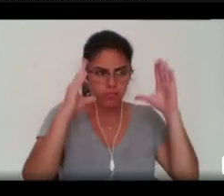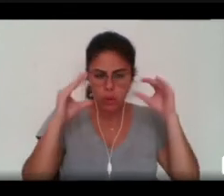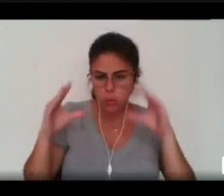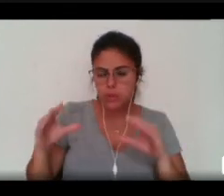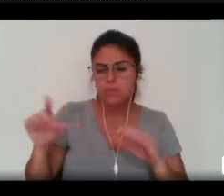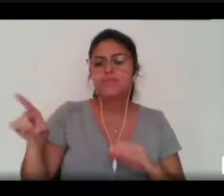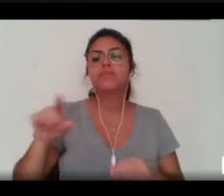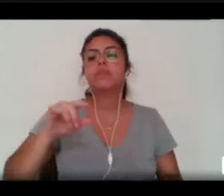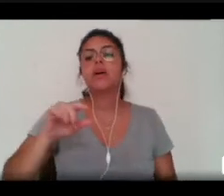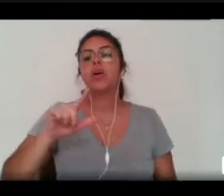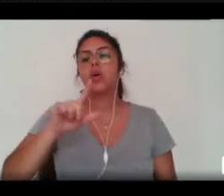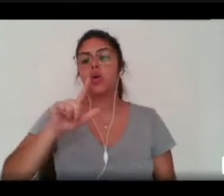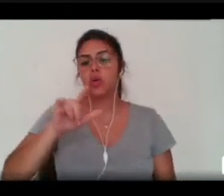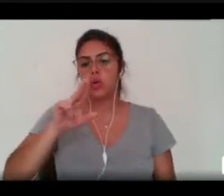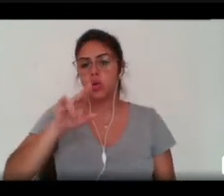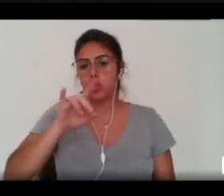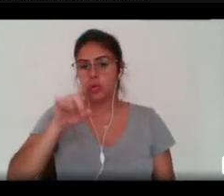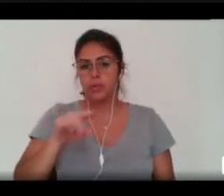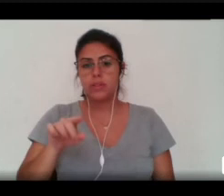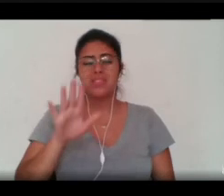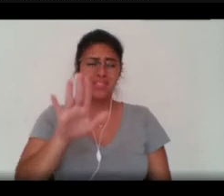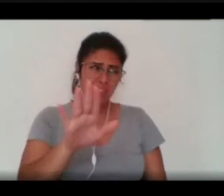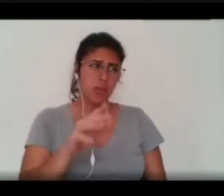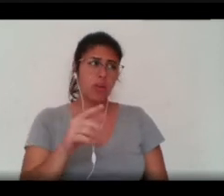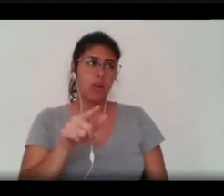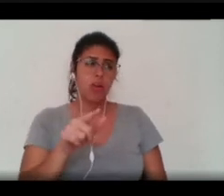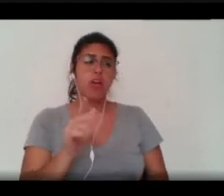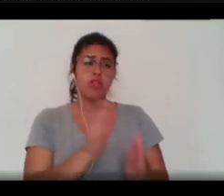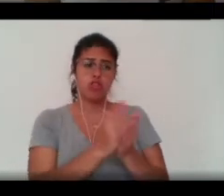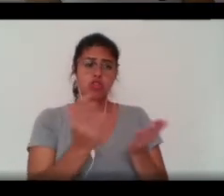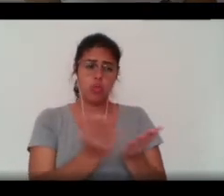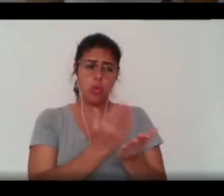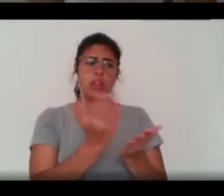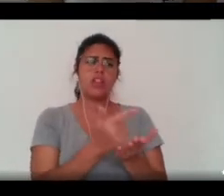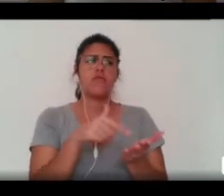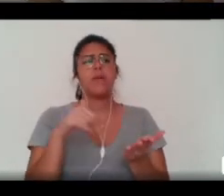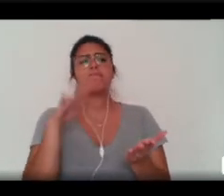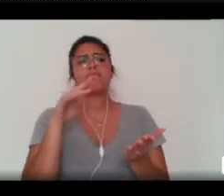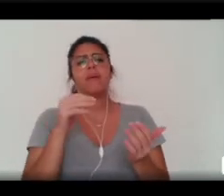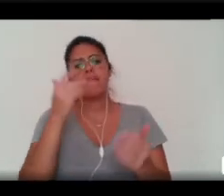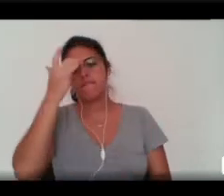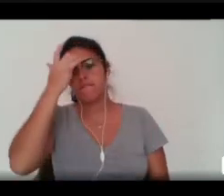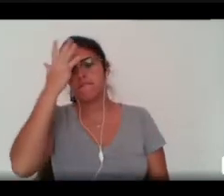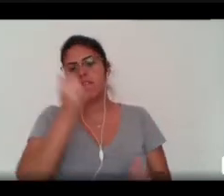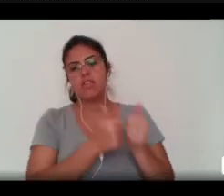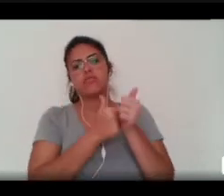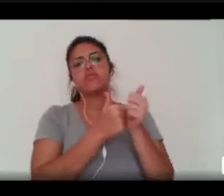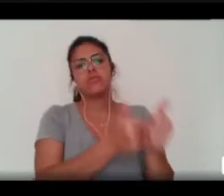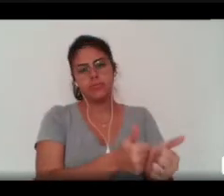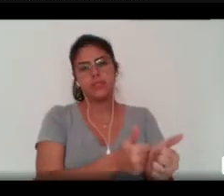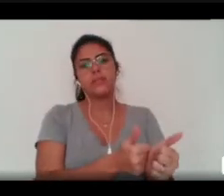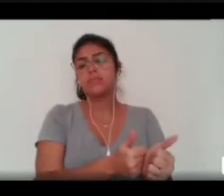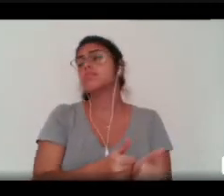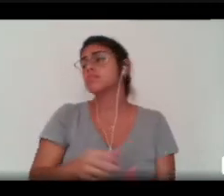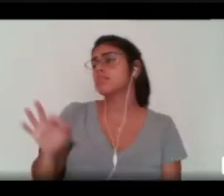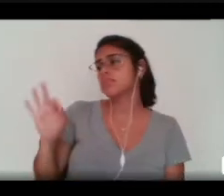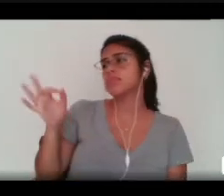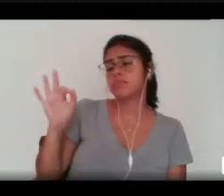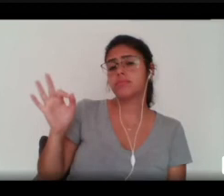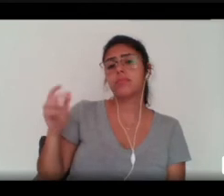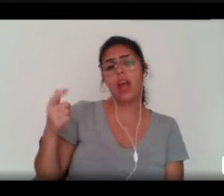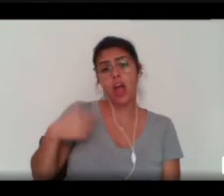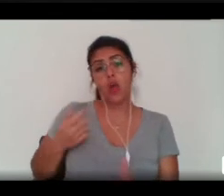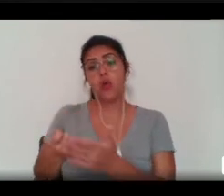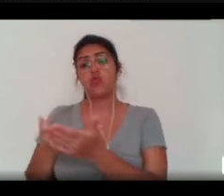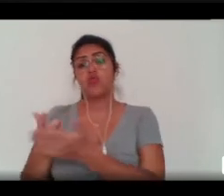fácil passar os exercícios também para acompanhar, né? Sim. Eu comprei o livro exatamente por causa disso. Não só na